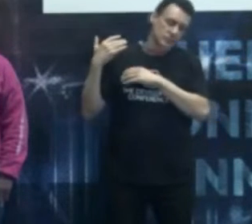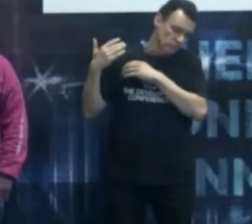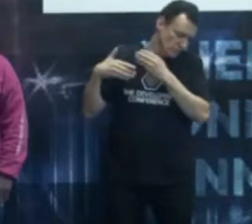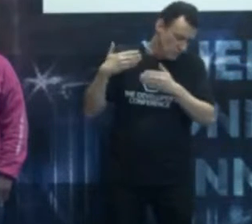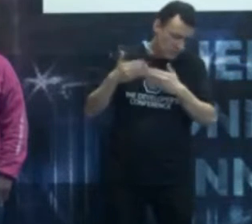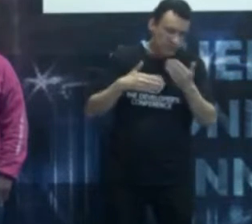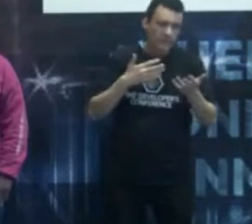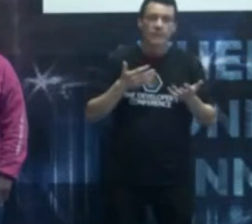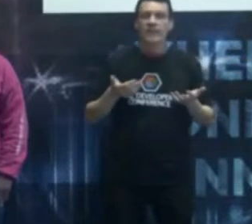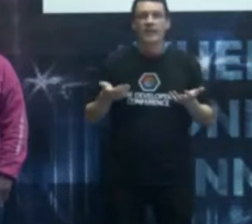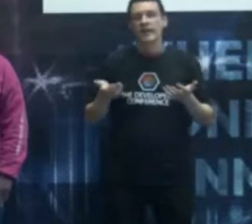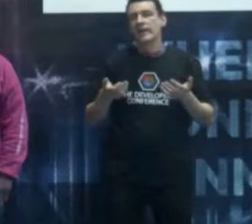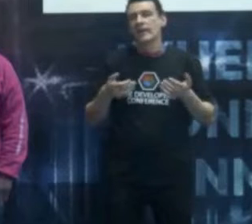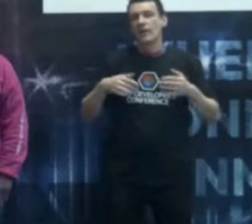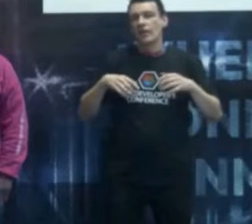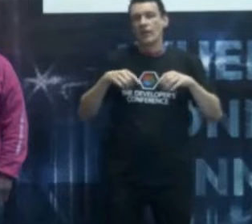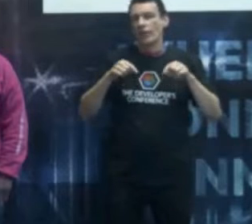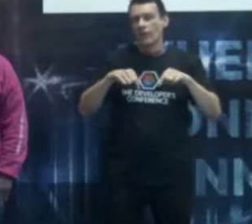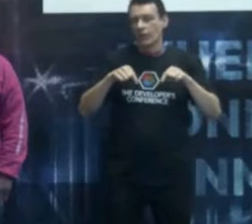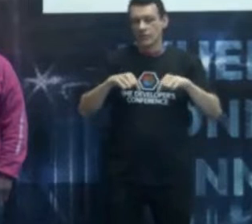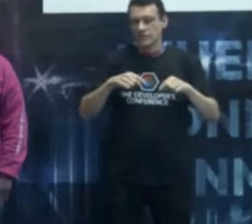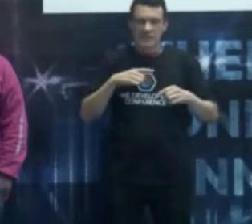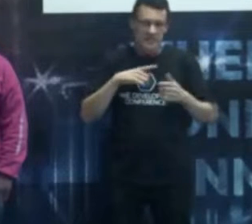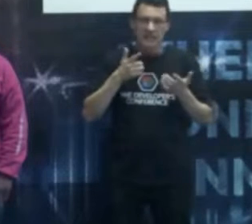indústria 4.0, etc, etc, etc,